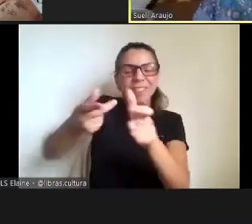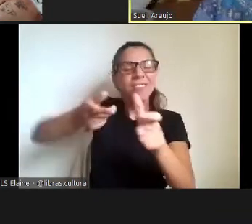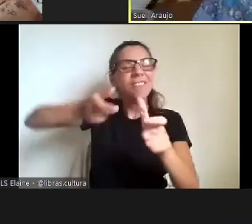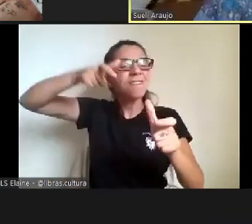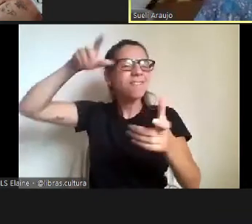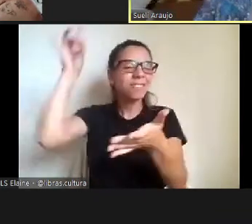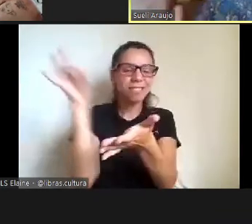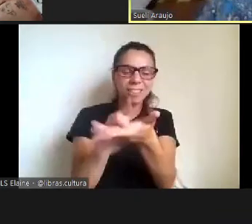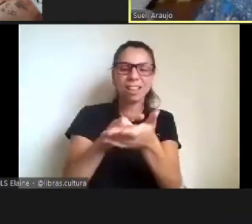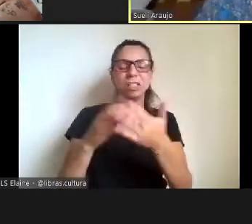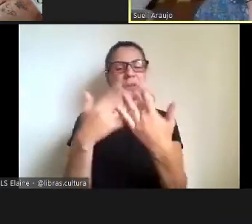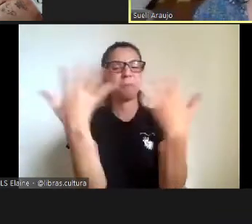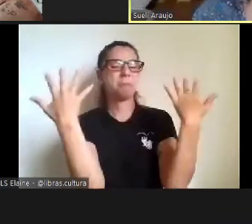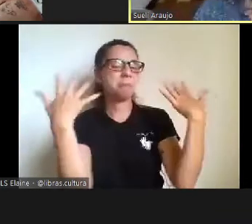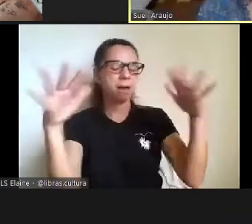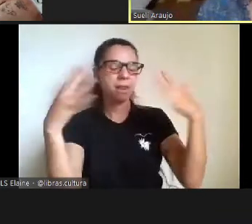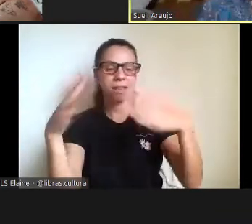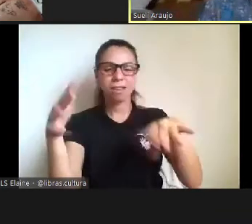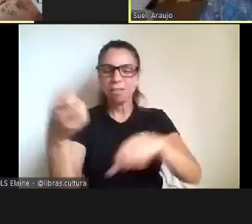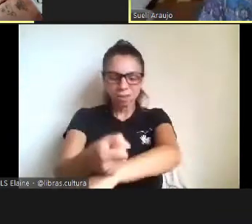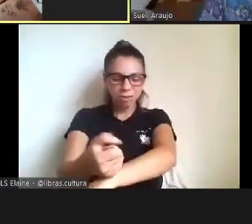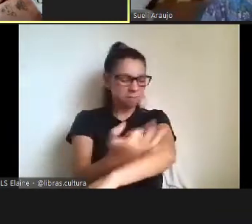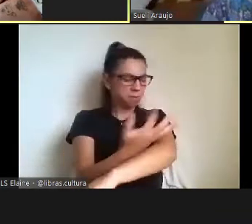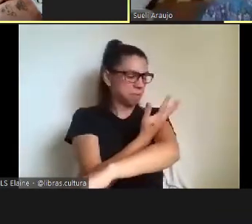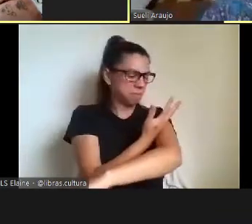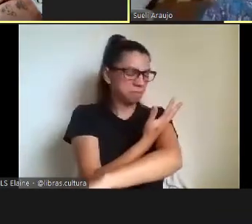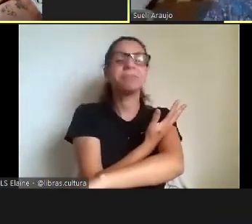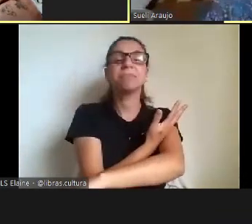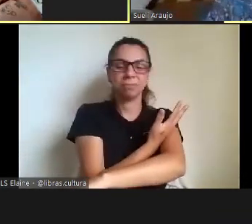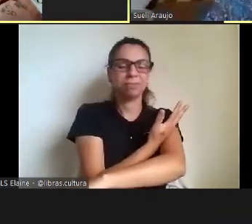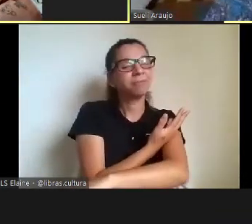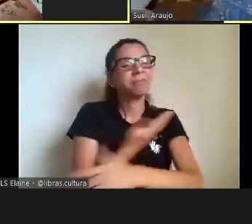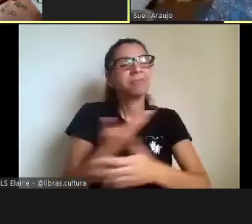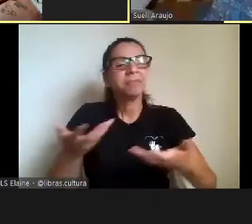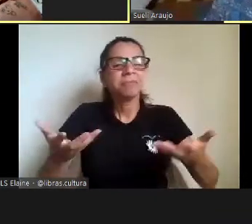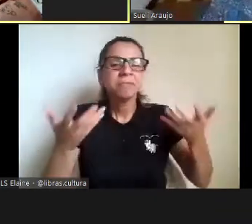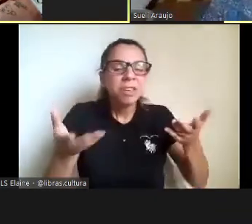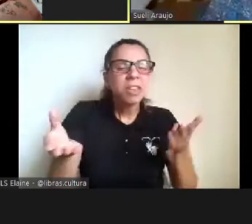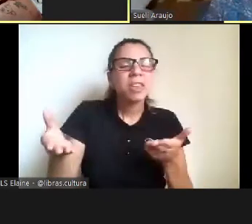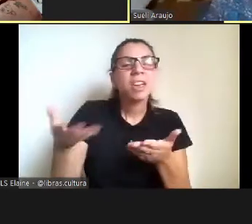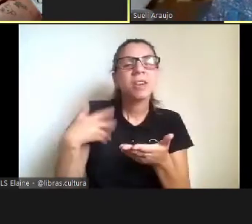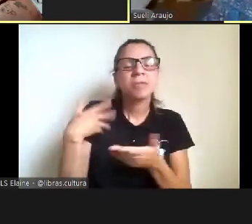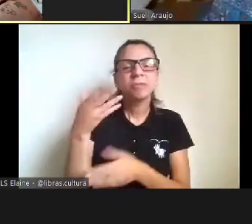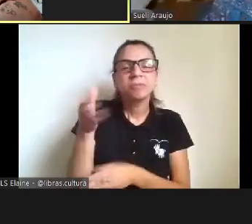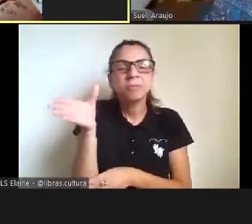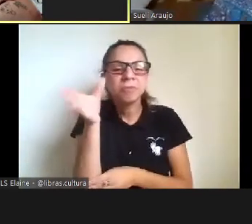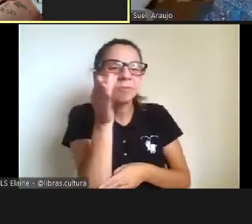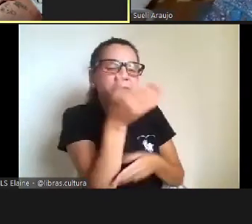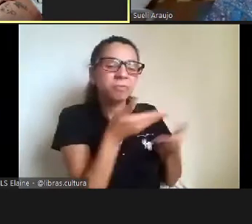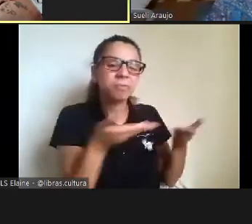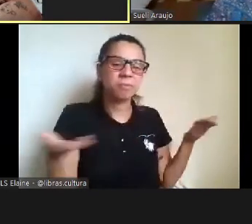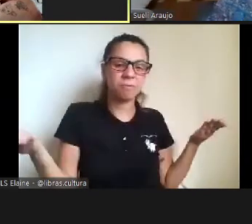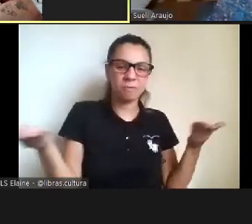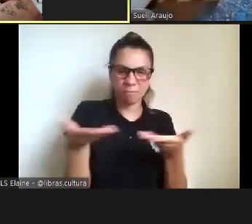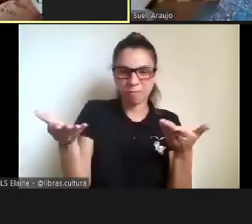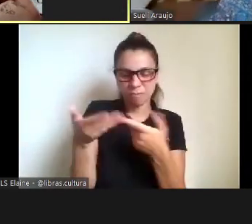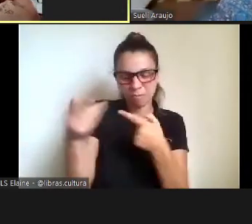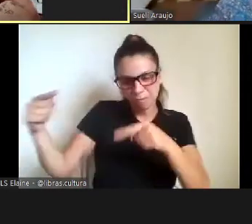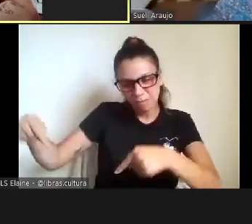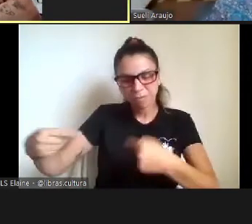Super parabéns, estou emocionada até agora e só tenho a ouvir a partir dessa provocação.